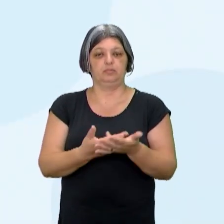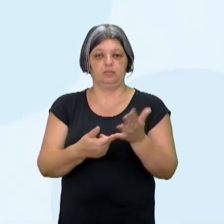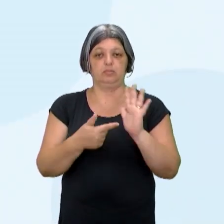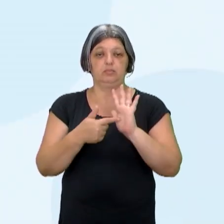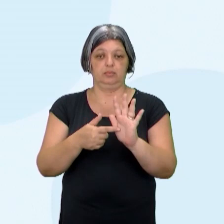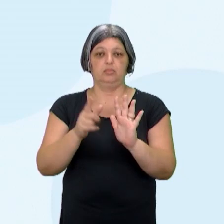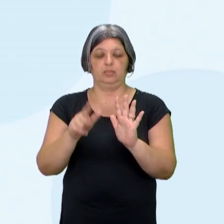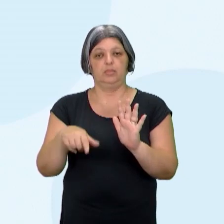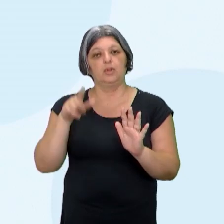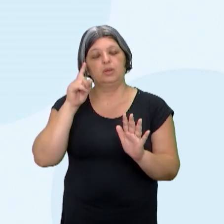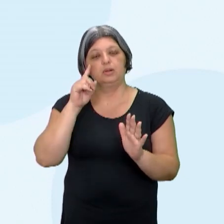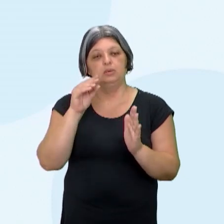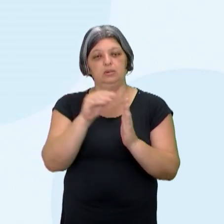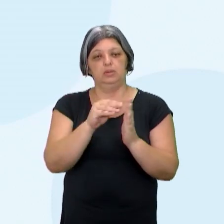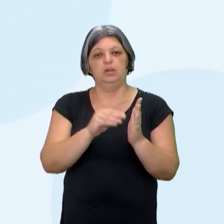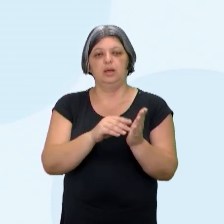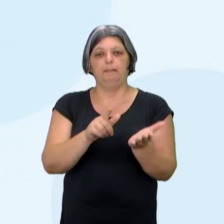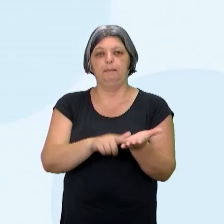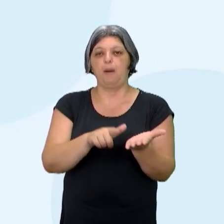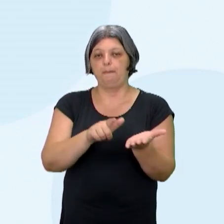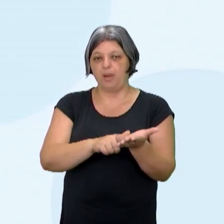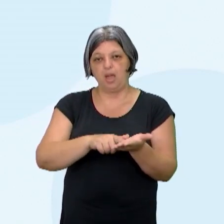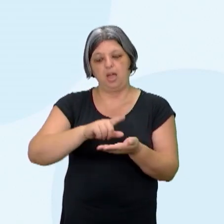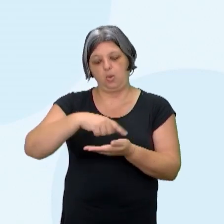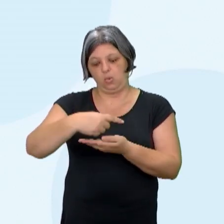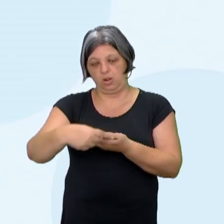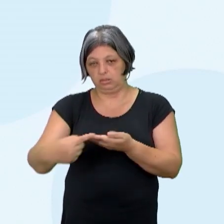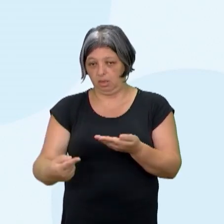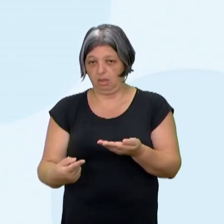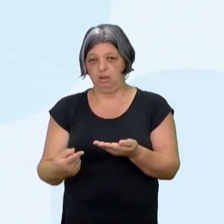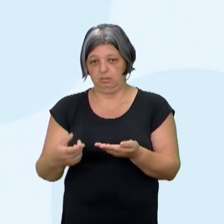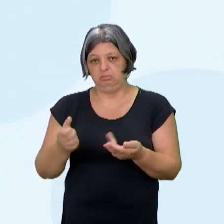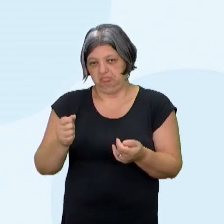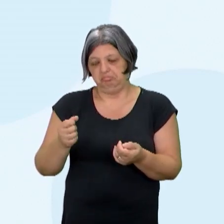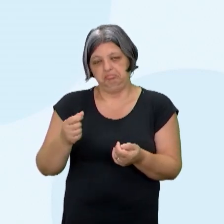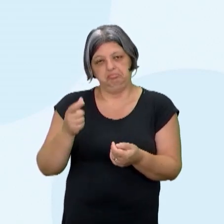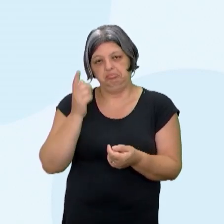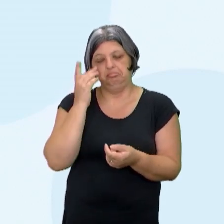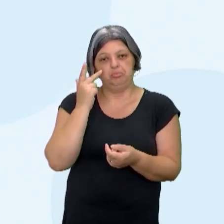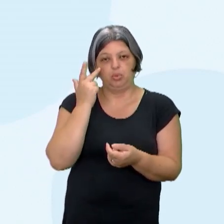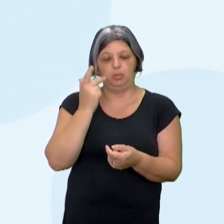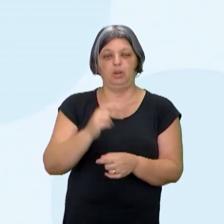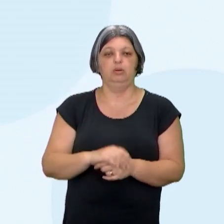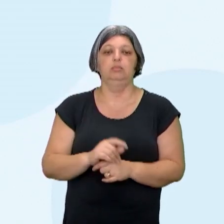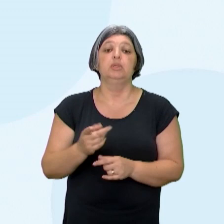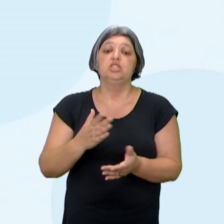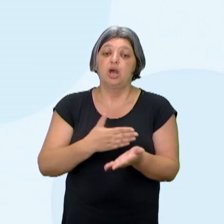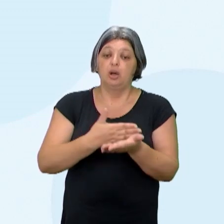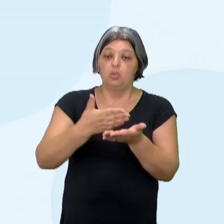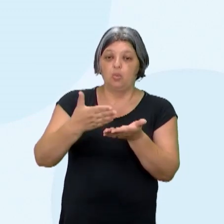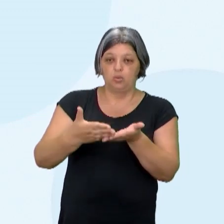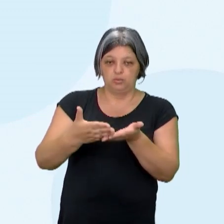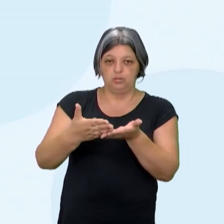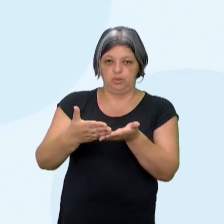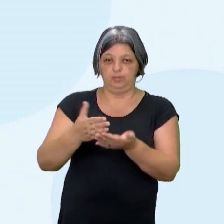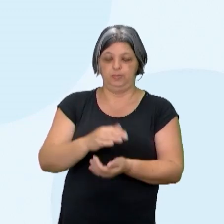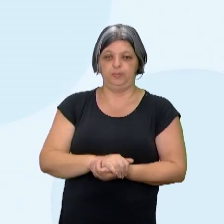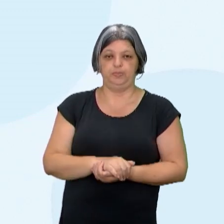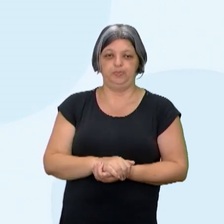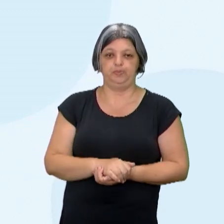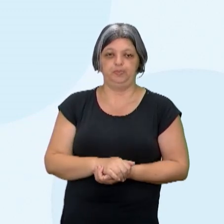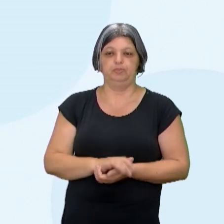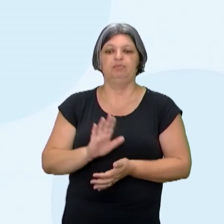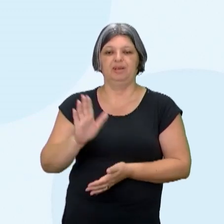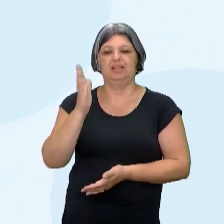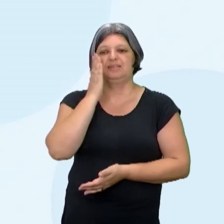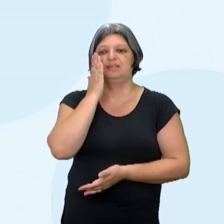seria uma agenda, né, de papel mesmo, um caderno, enfim, uma agenda como a gente está acostumado, para eles já irem se adequando. Mas a gente sabe